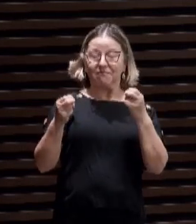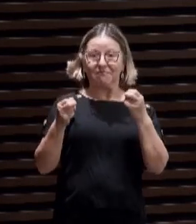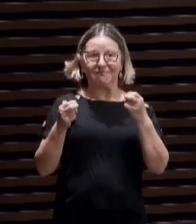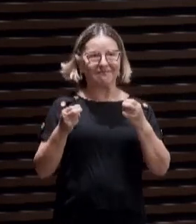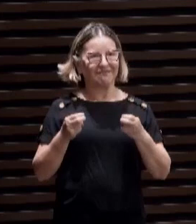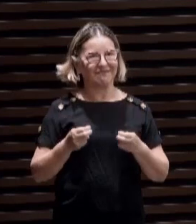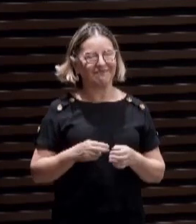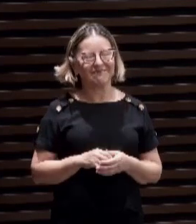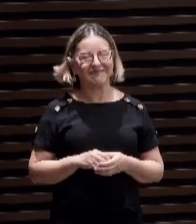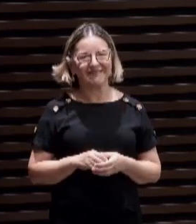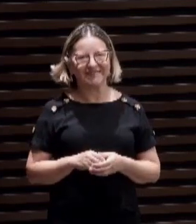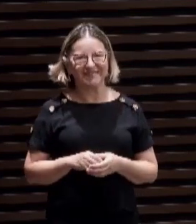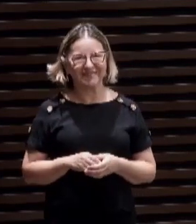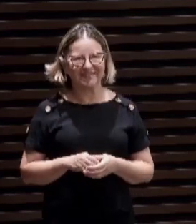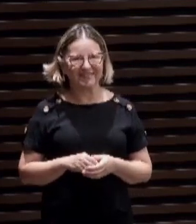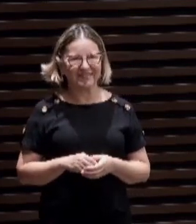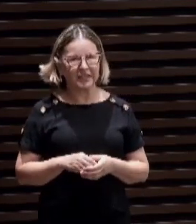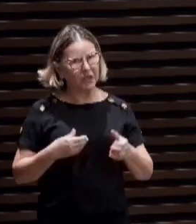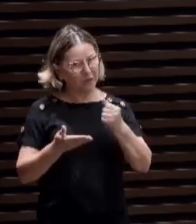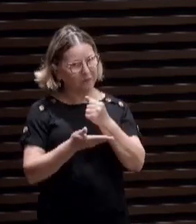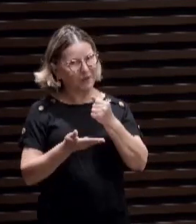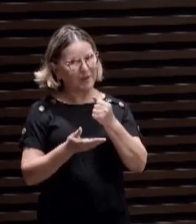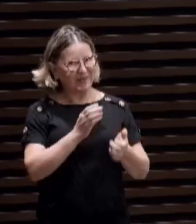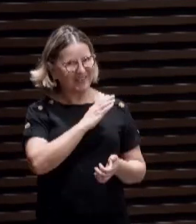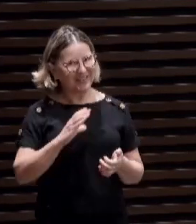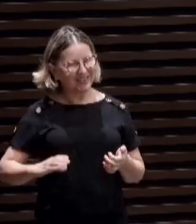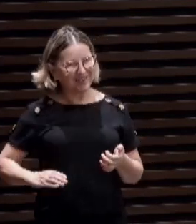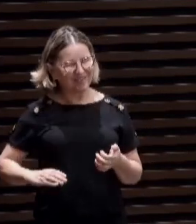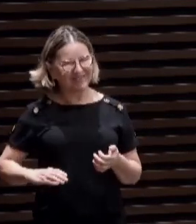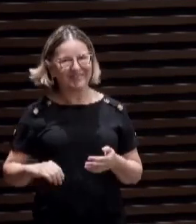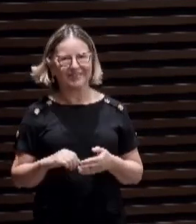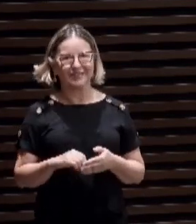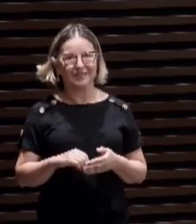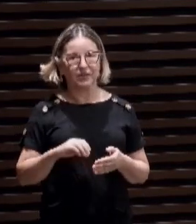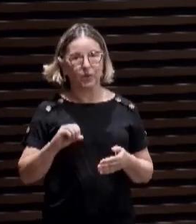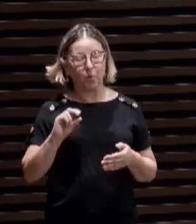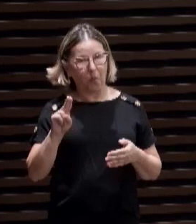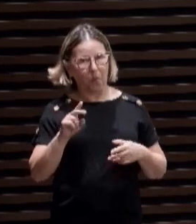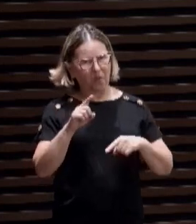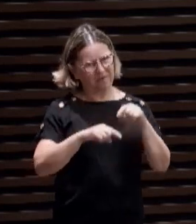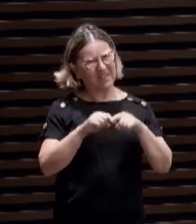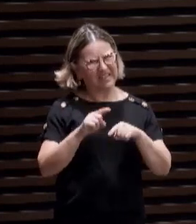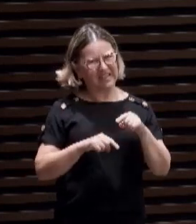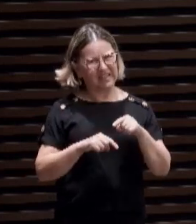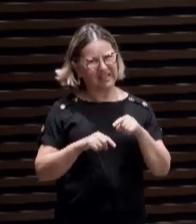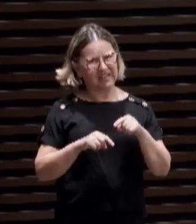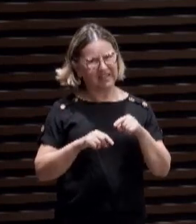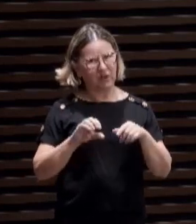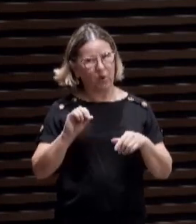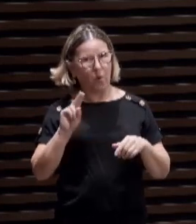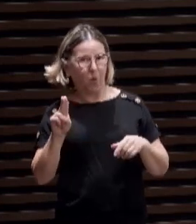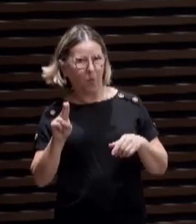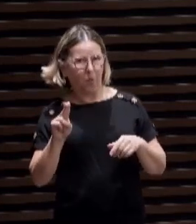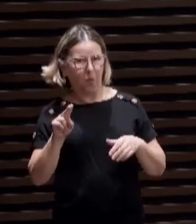enfático? É o fundamento, que é Cristo? São os materiais? É o galardão? Ou a